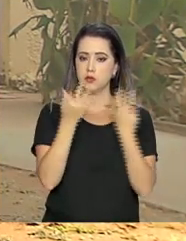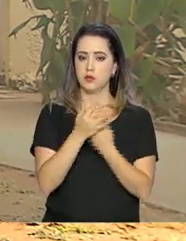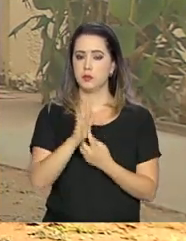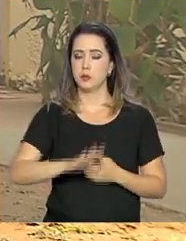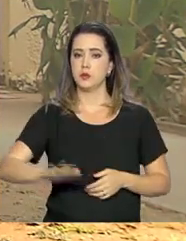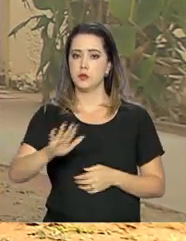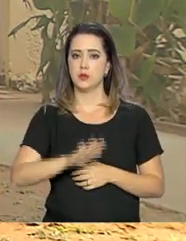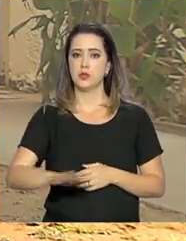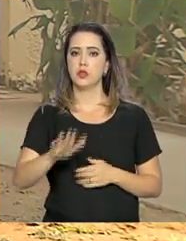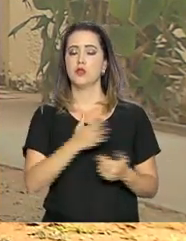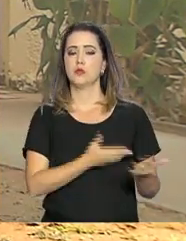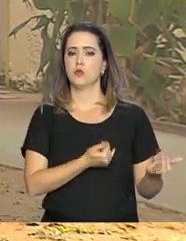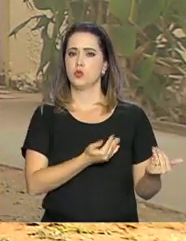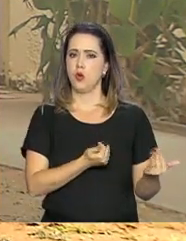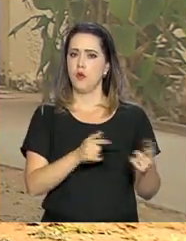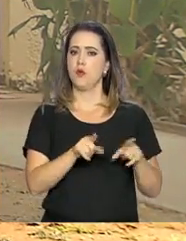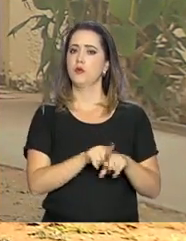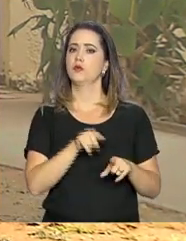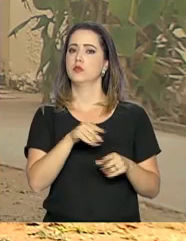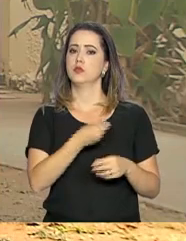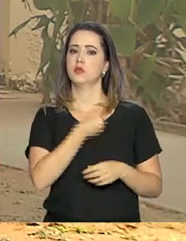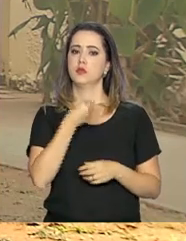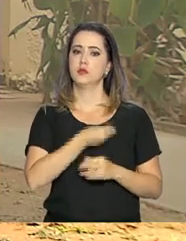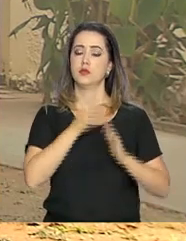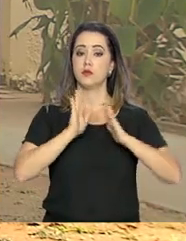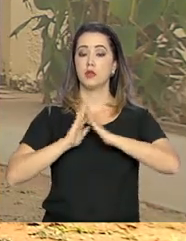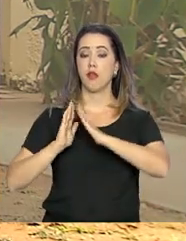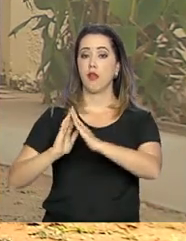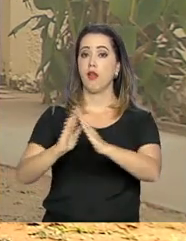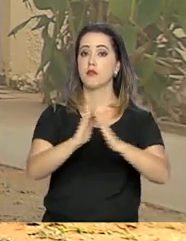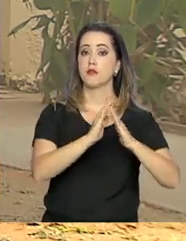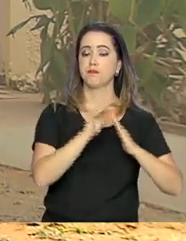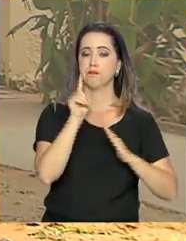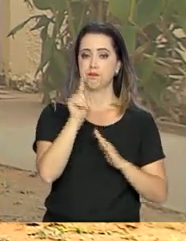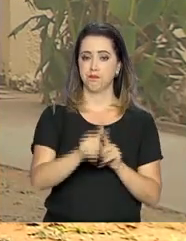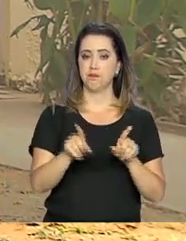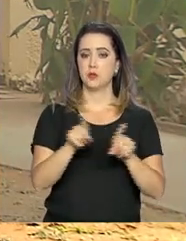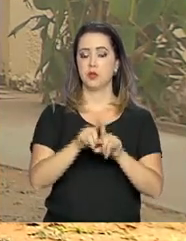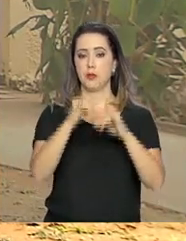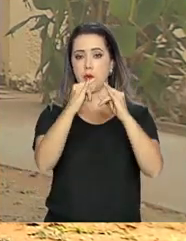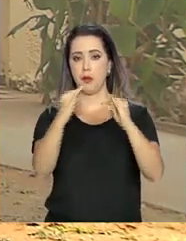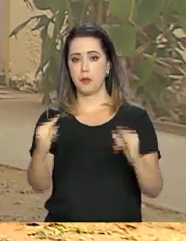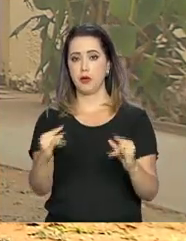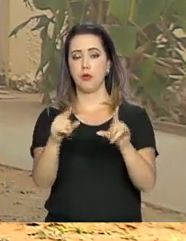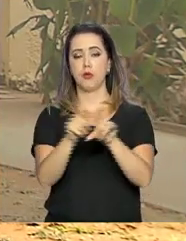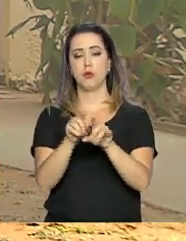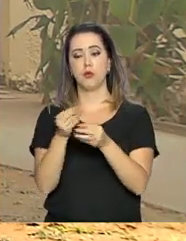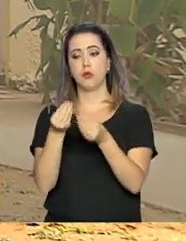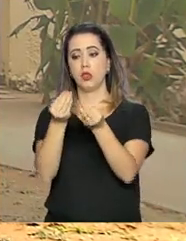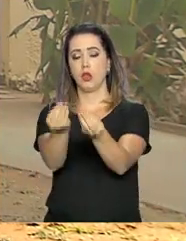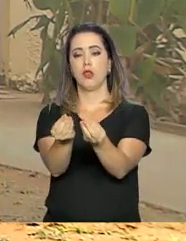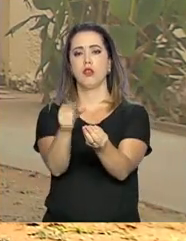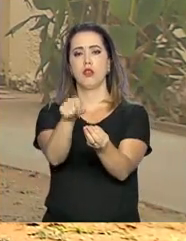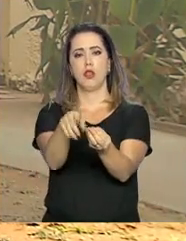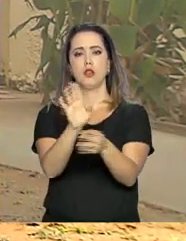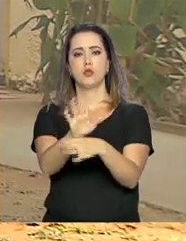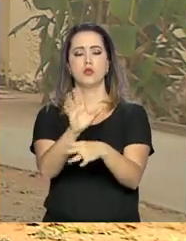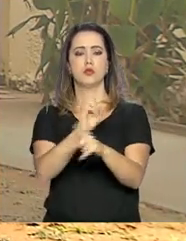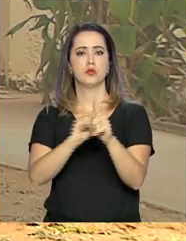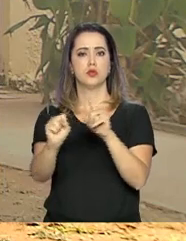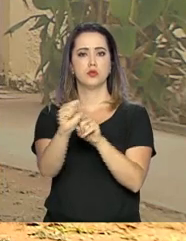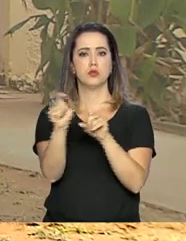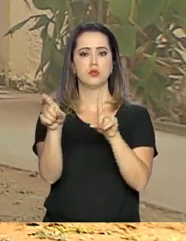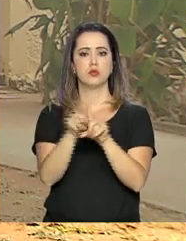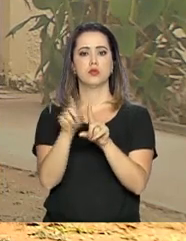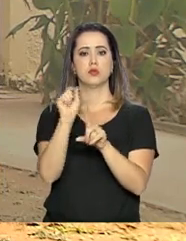crianças e adolescentes que vivem em casas como estas além de abrigo eles recebem assistência social alimentação